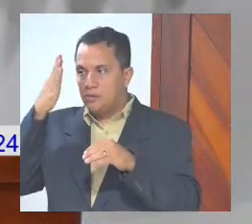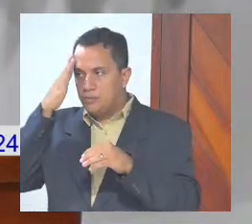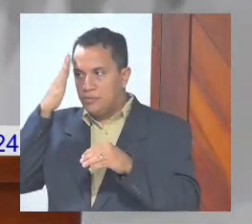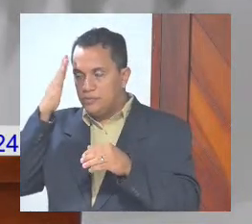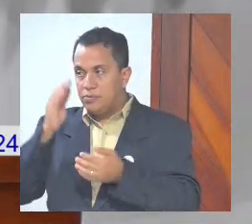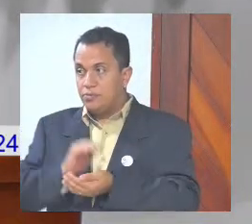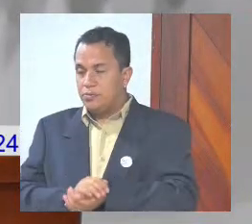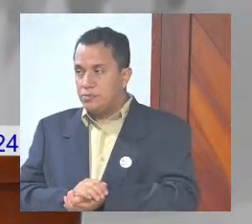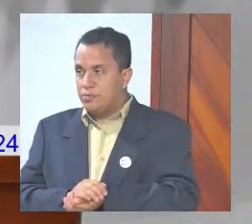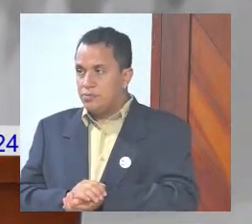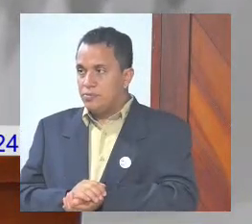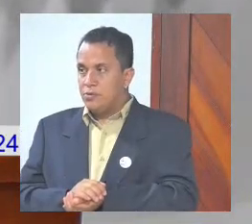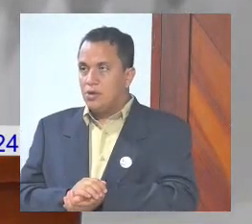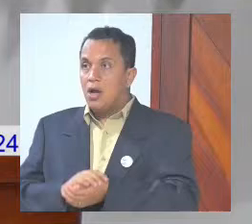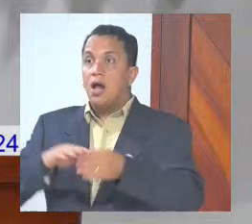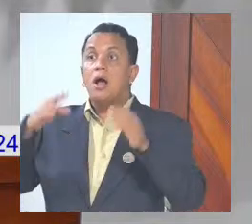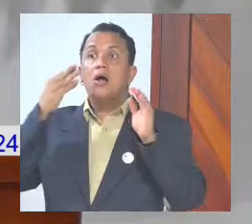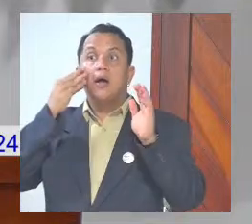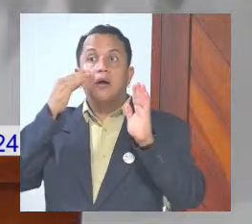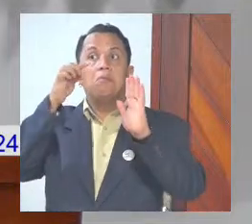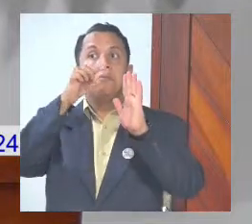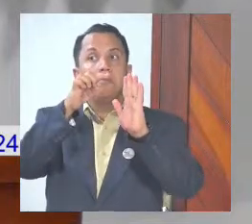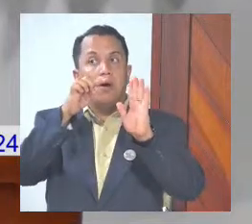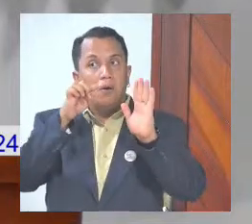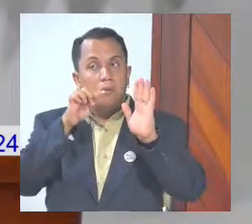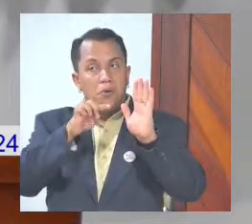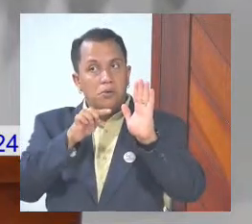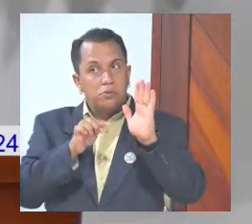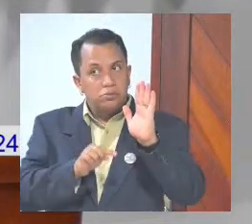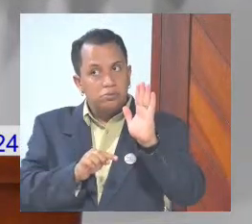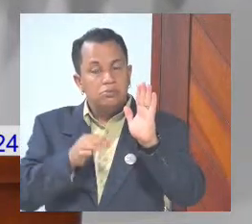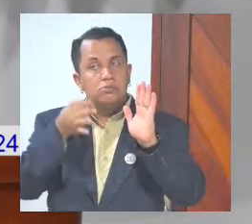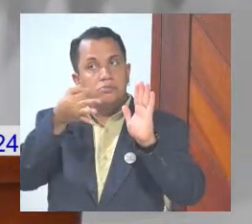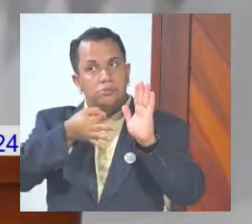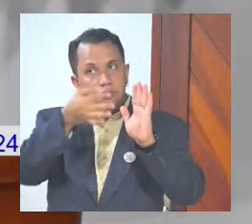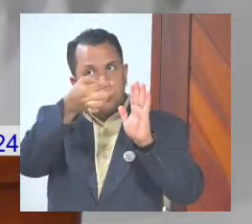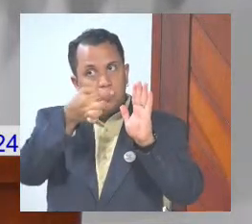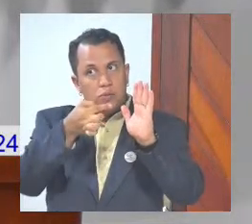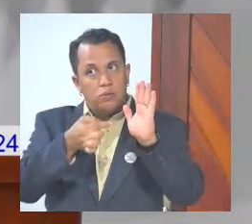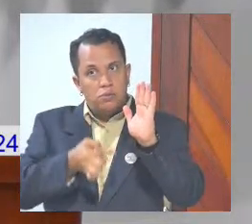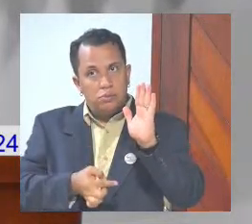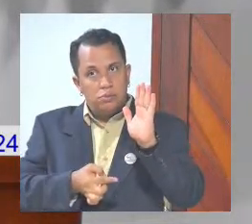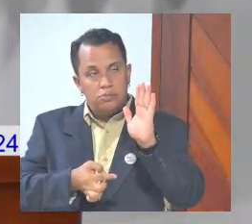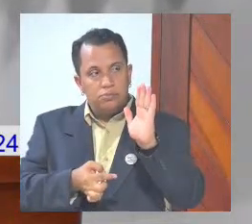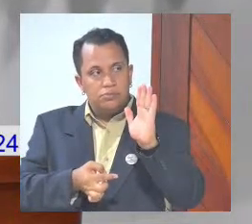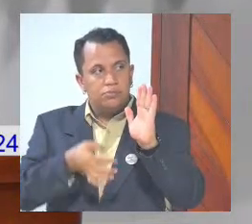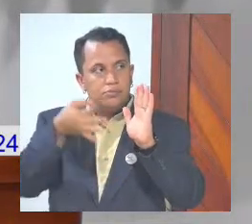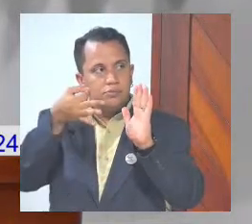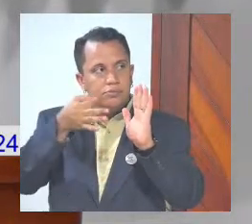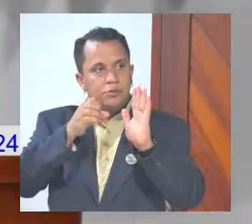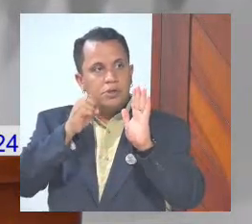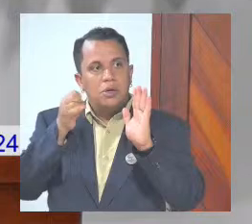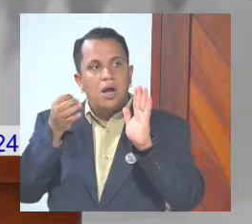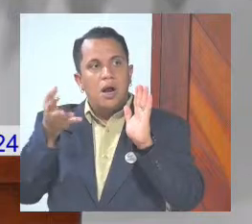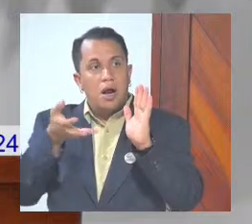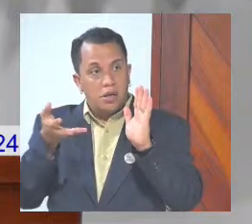Eu estou ponderando os pontos justamente por isso, né? Para que a gente não possa fazer um juízo de valor aqui. Agora